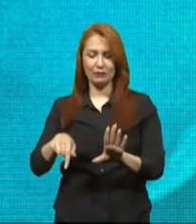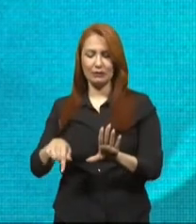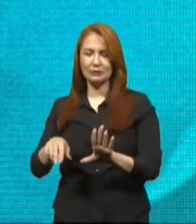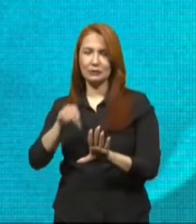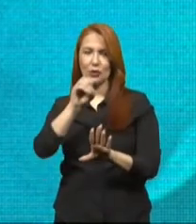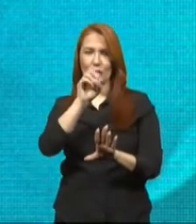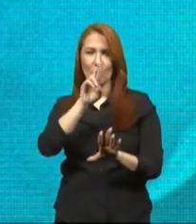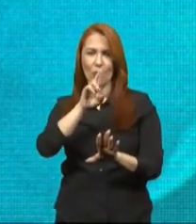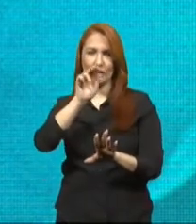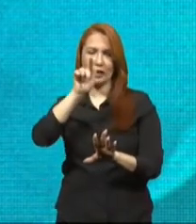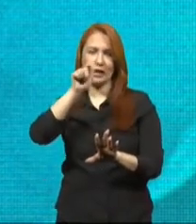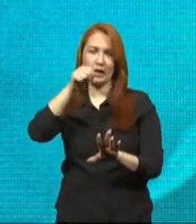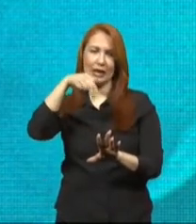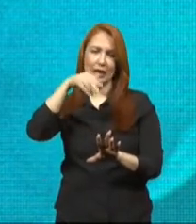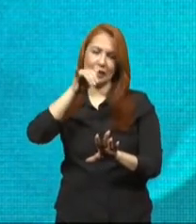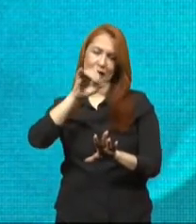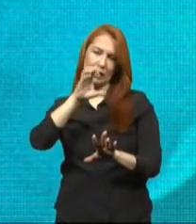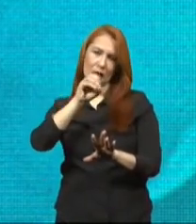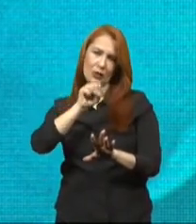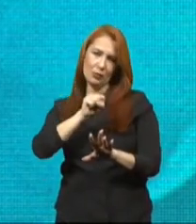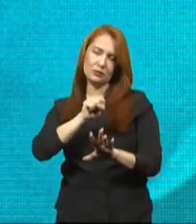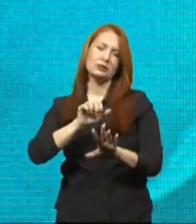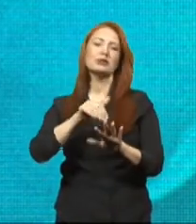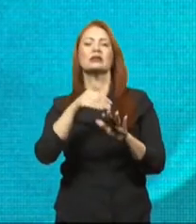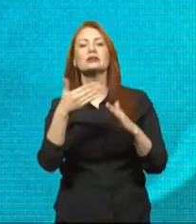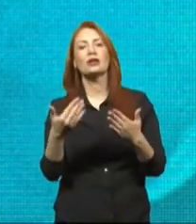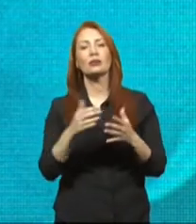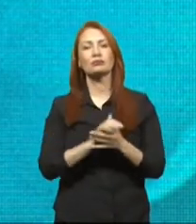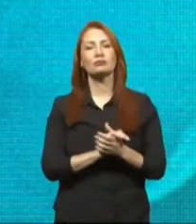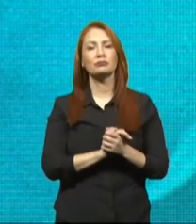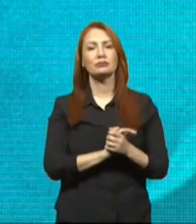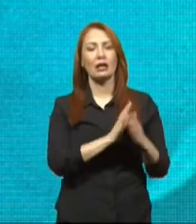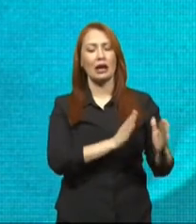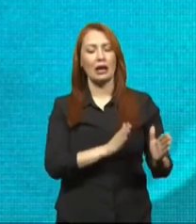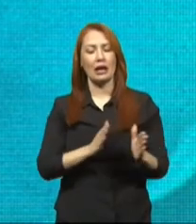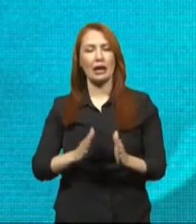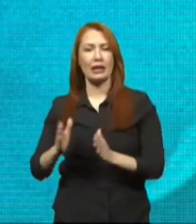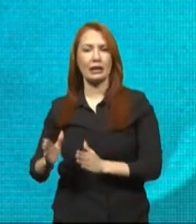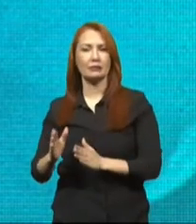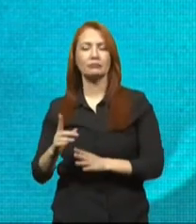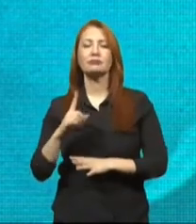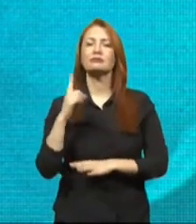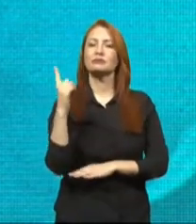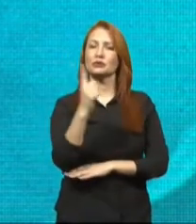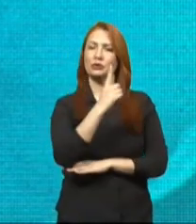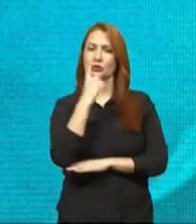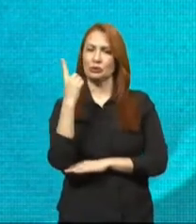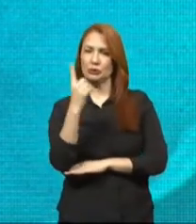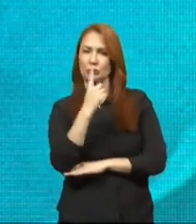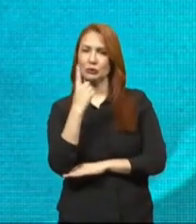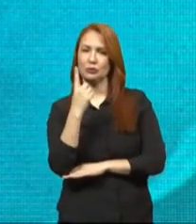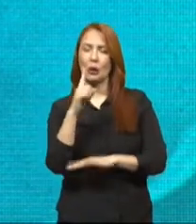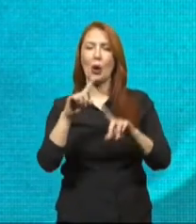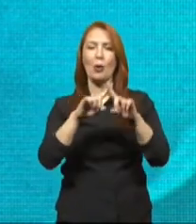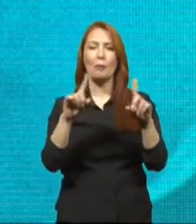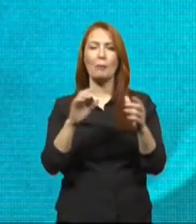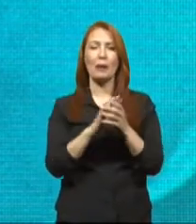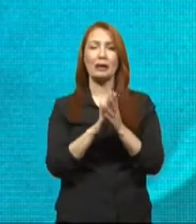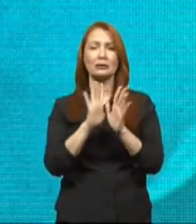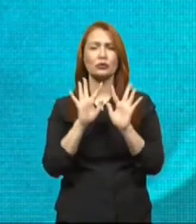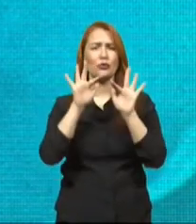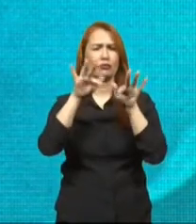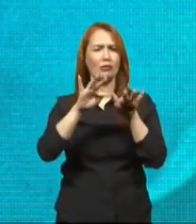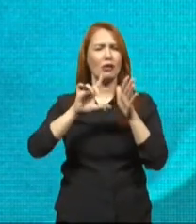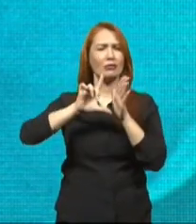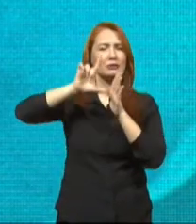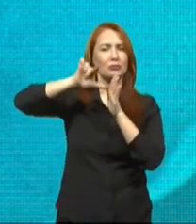que o processo, ele é individual, mas o resultado final, ele é coletivo. Então, quando a gente faz isso